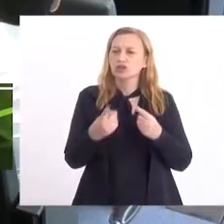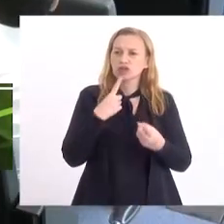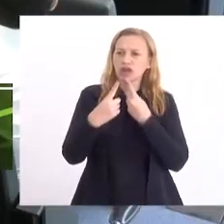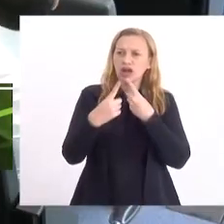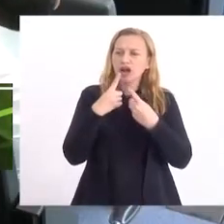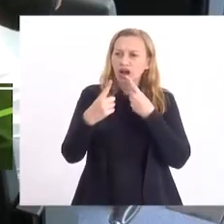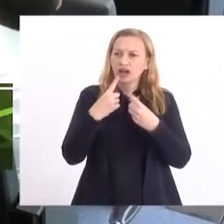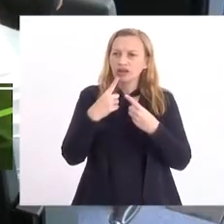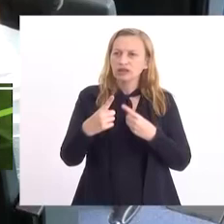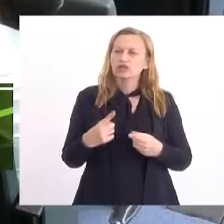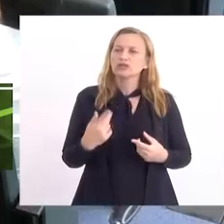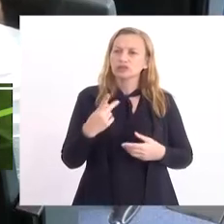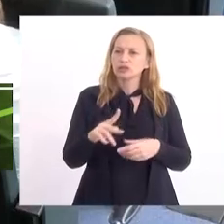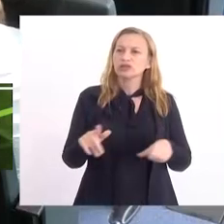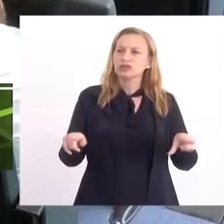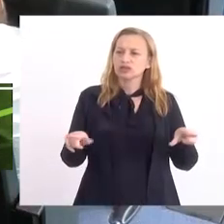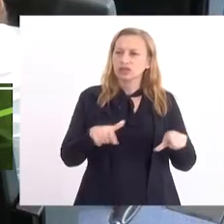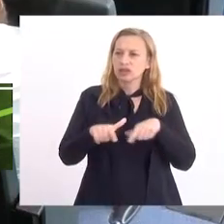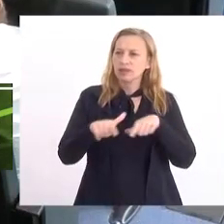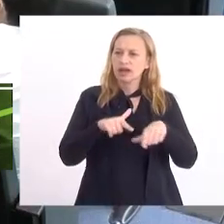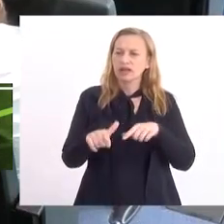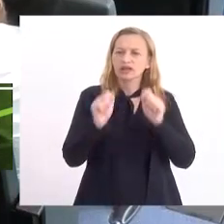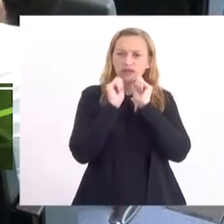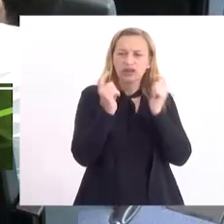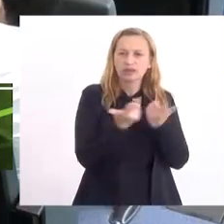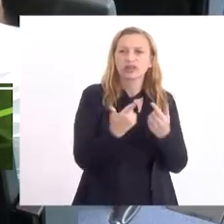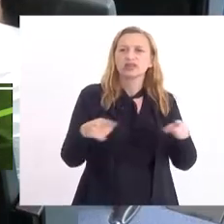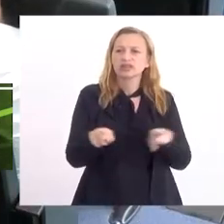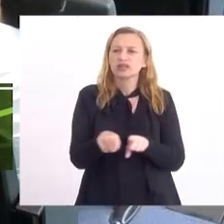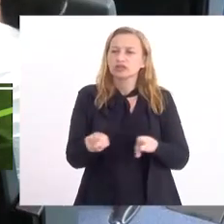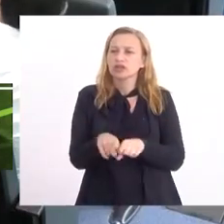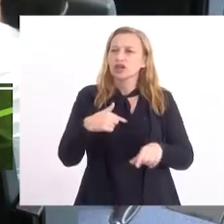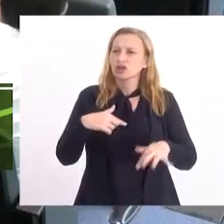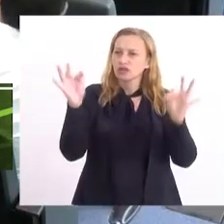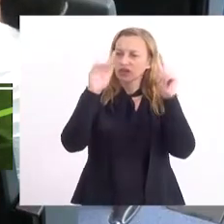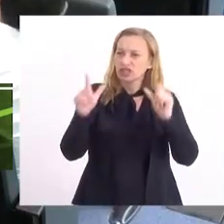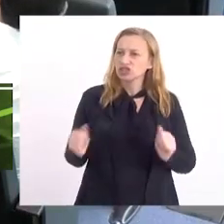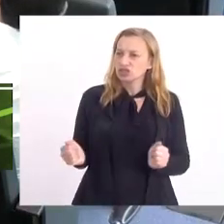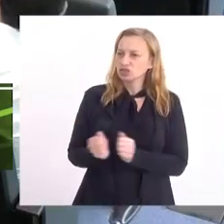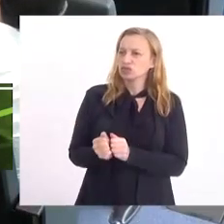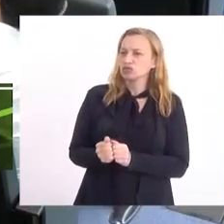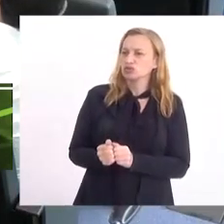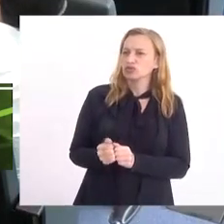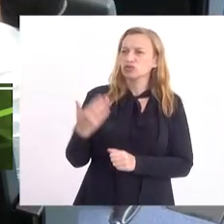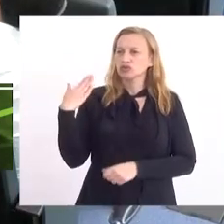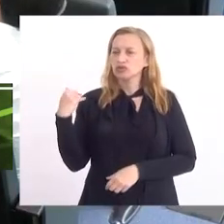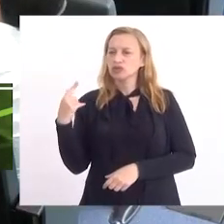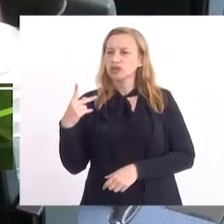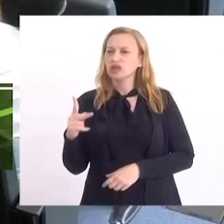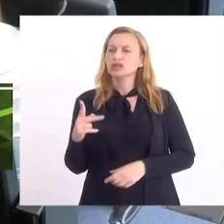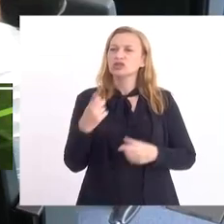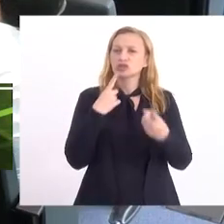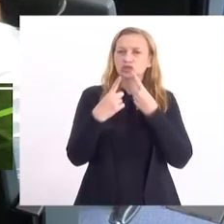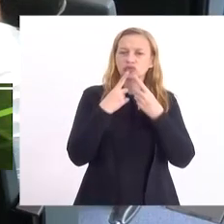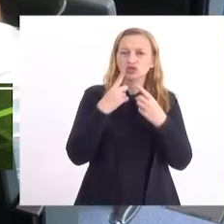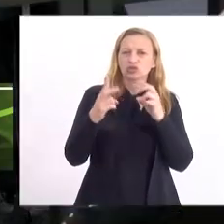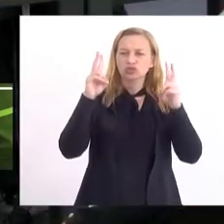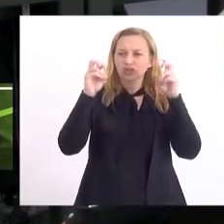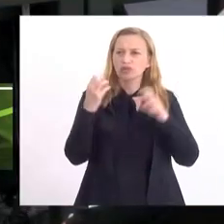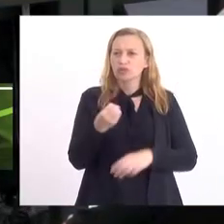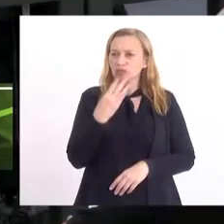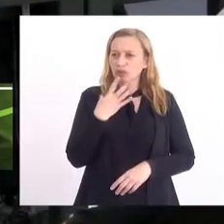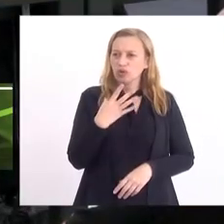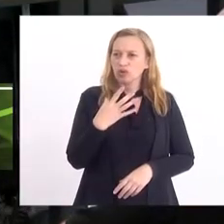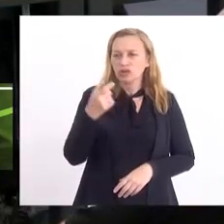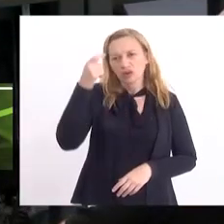tido com a carreira e com a Assembleia também. Então, fico muito feliz de estar ao teu lado aqui e a gente poder discutir um tema relevante e chegar num consenso, que eu acho